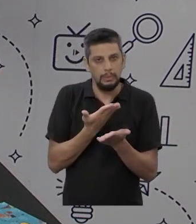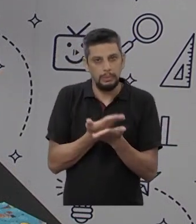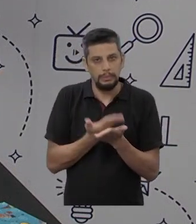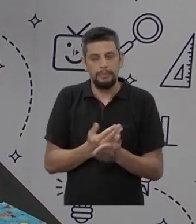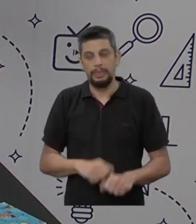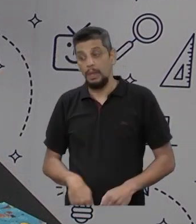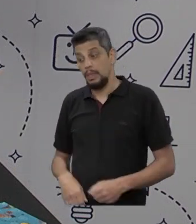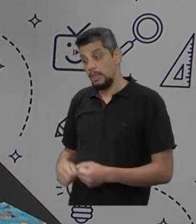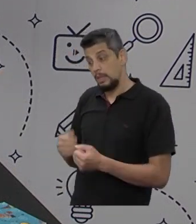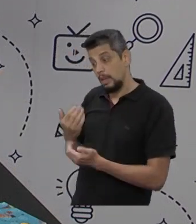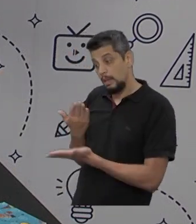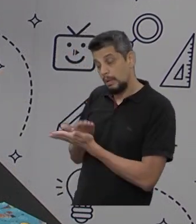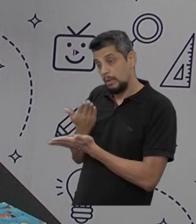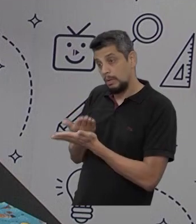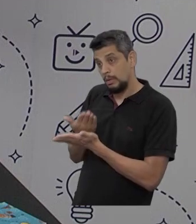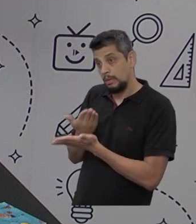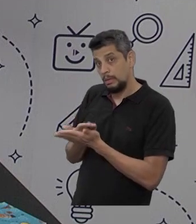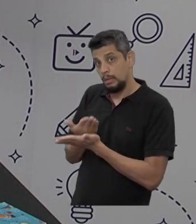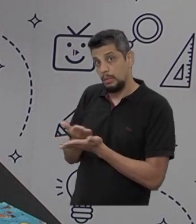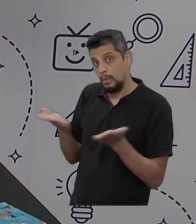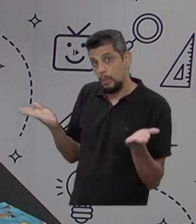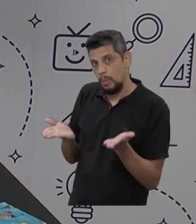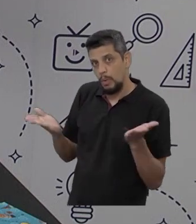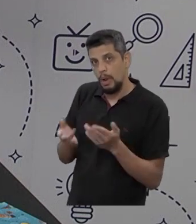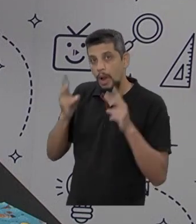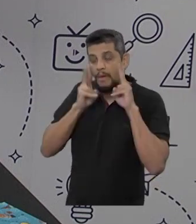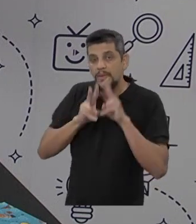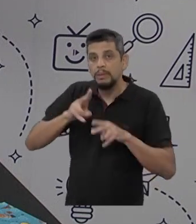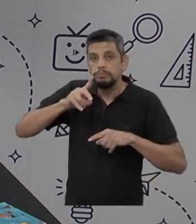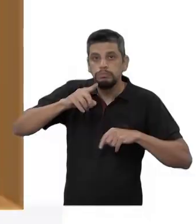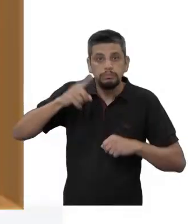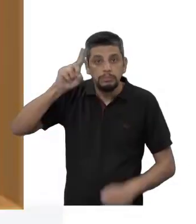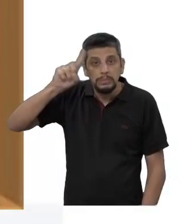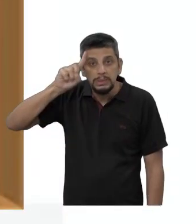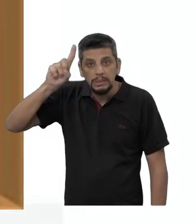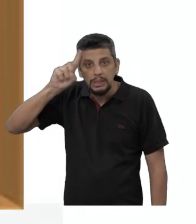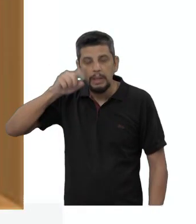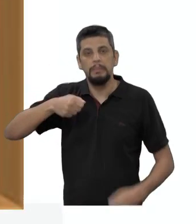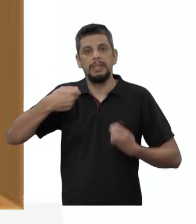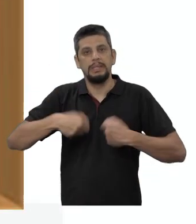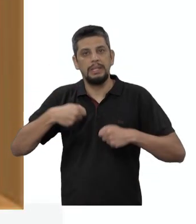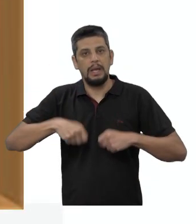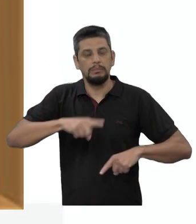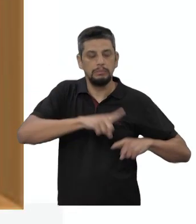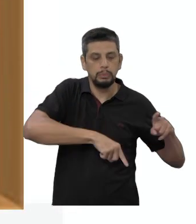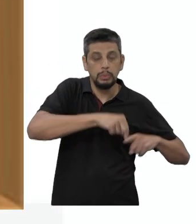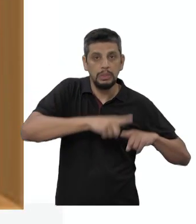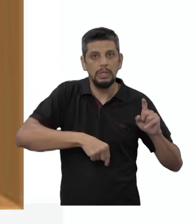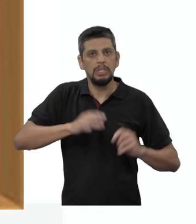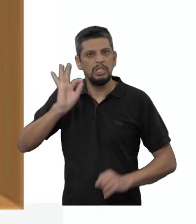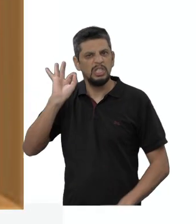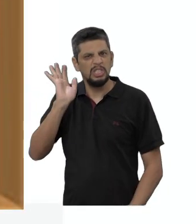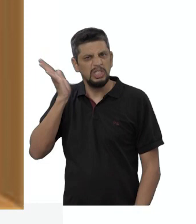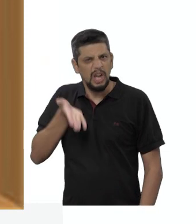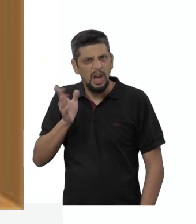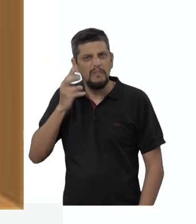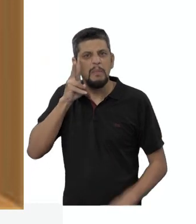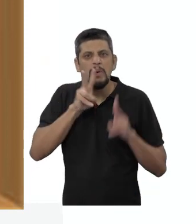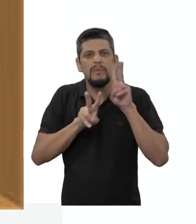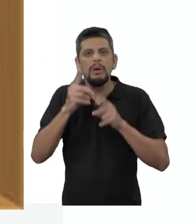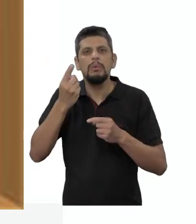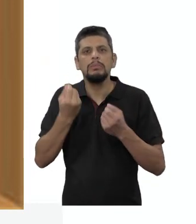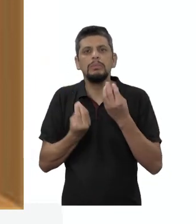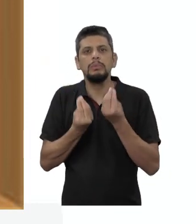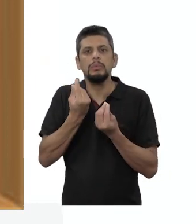hoje. Então, para a nossa aula de hoje, vamos ver a nossa rotina. Nós vamos precisar de materiais, que nós já vamos ver quais